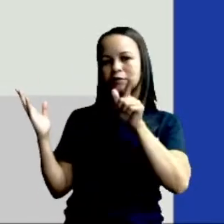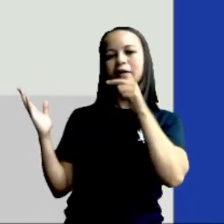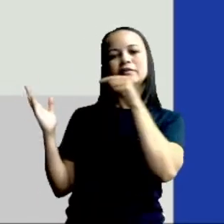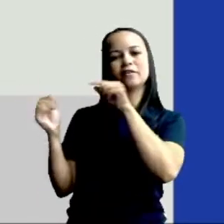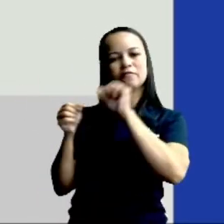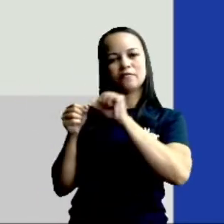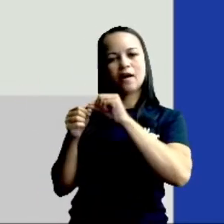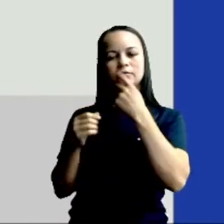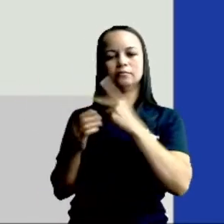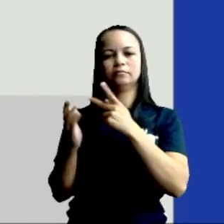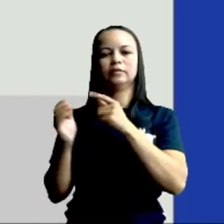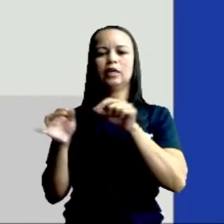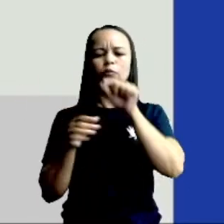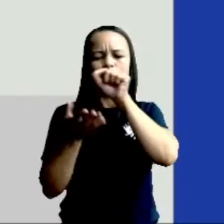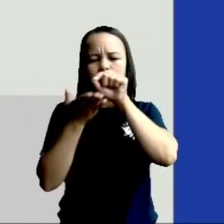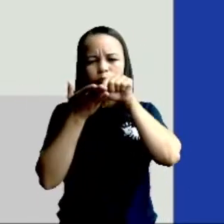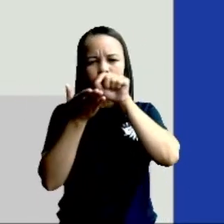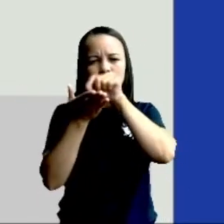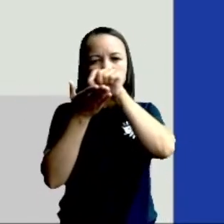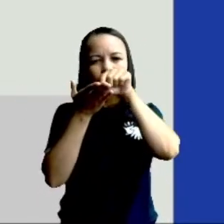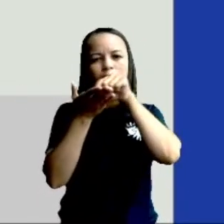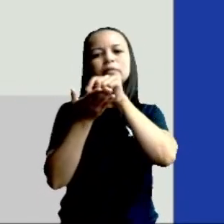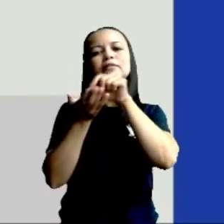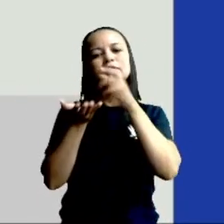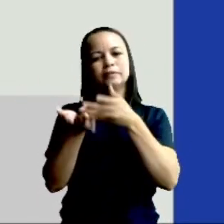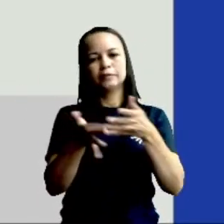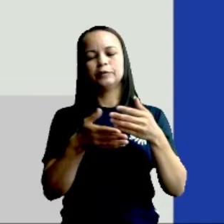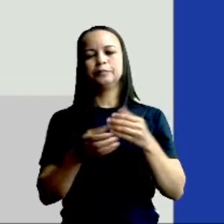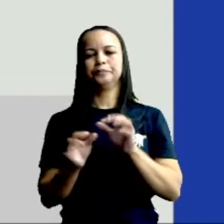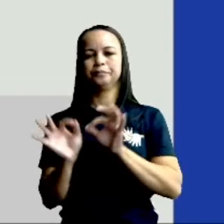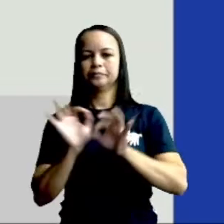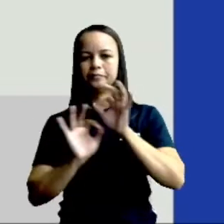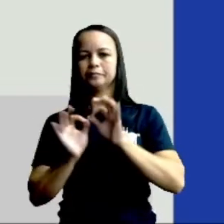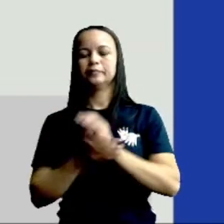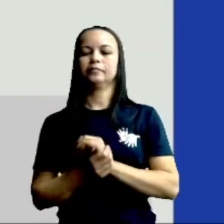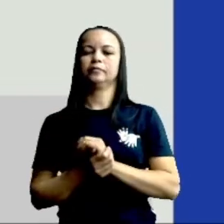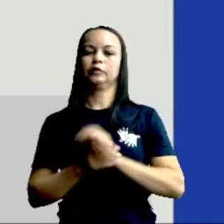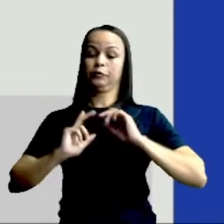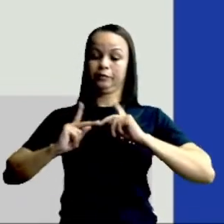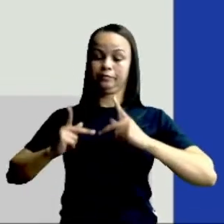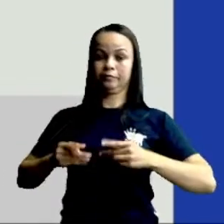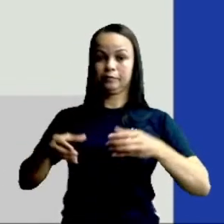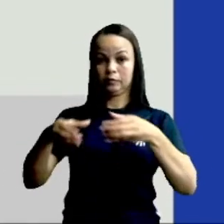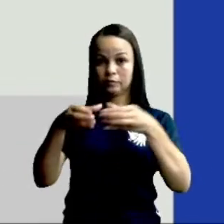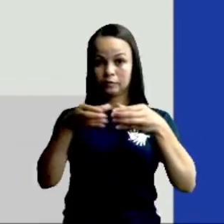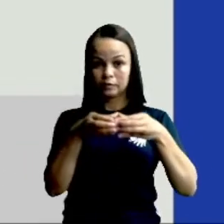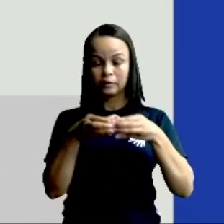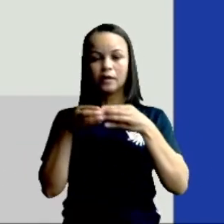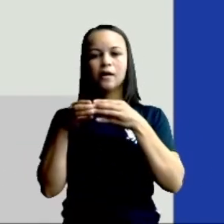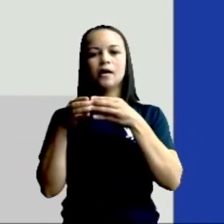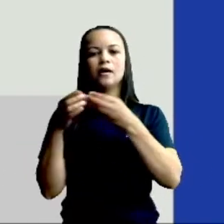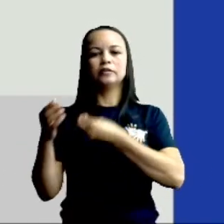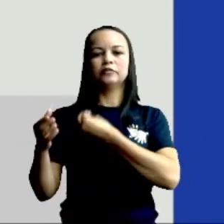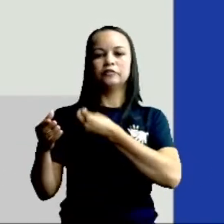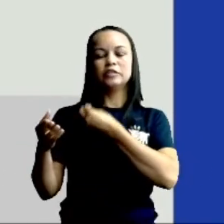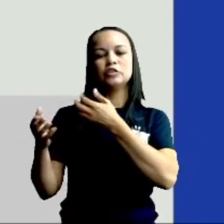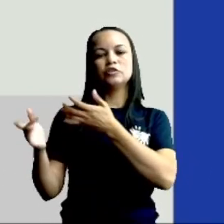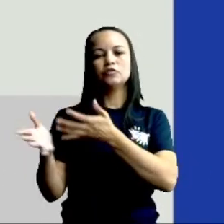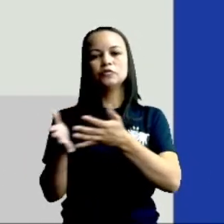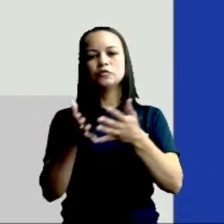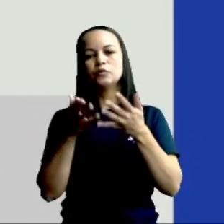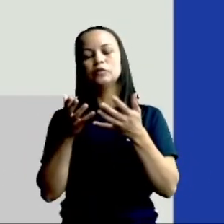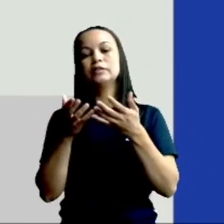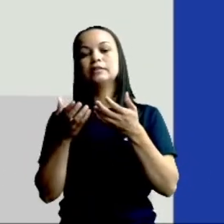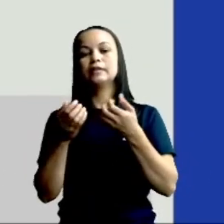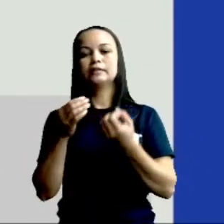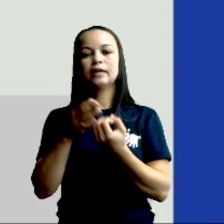fazer apenas ali com o biquinho deles, tá bom? Exatamente, os seres vivos se relacionando com os seres que são com